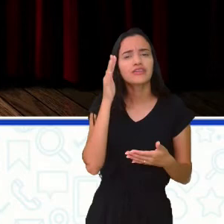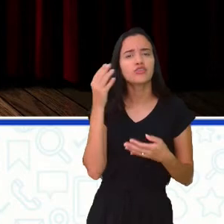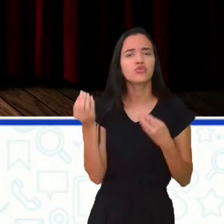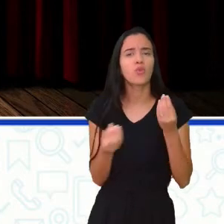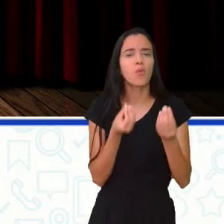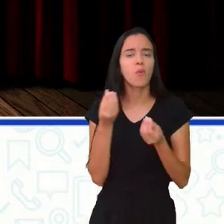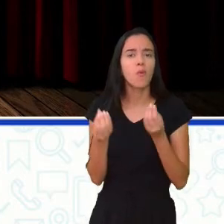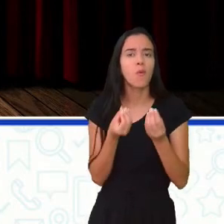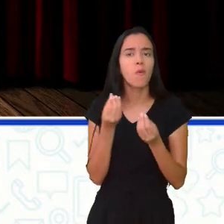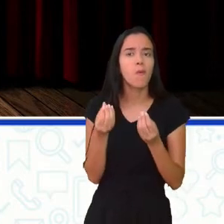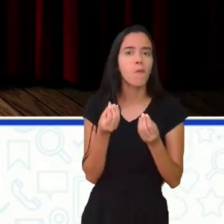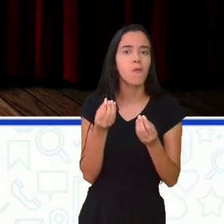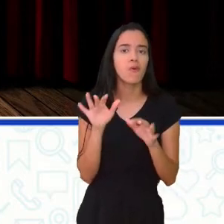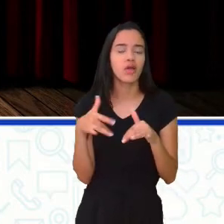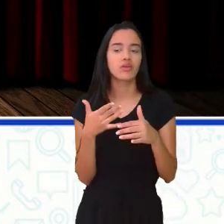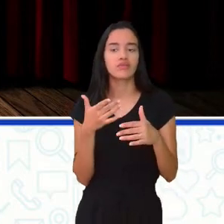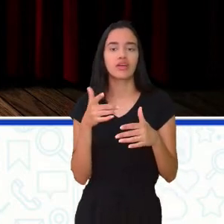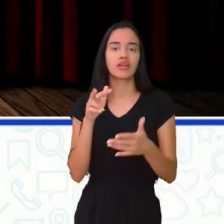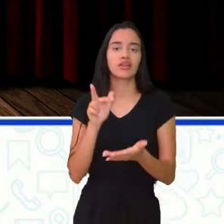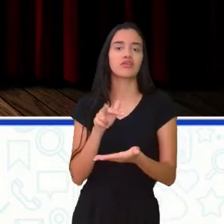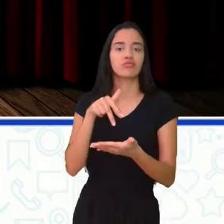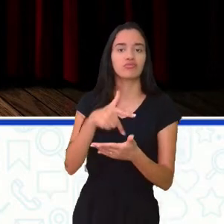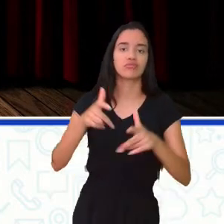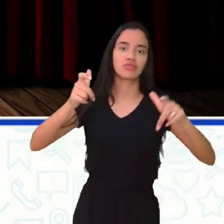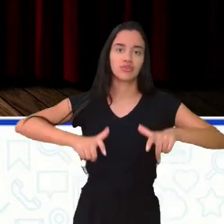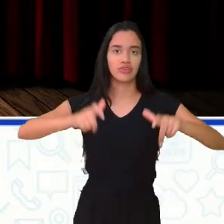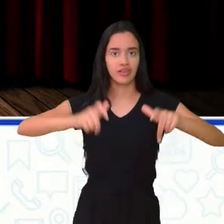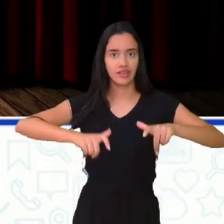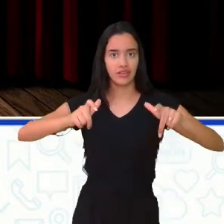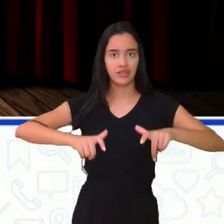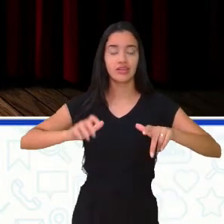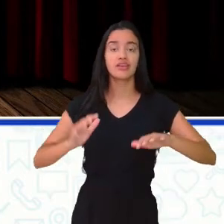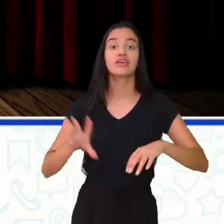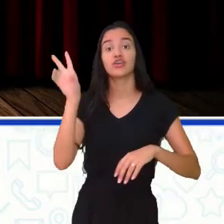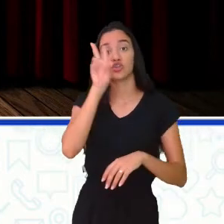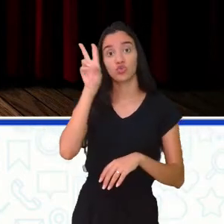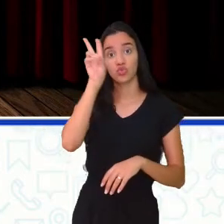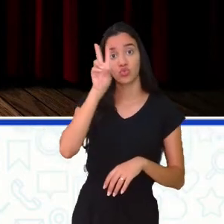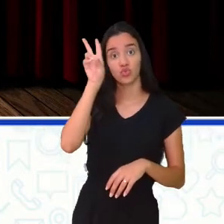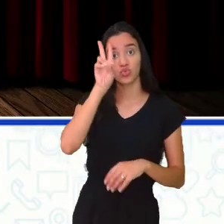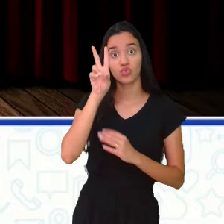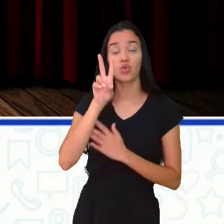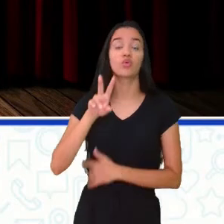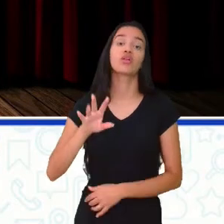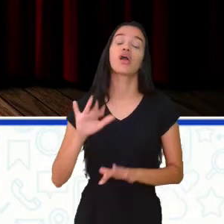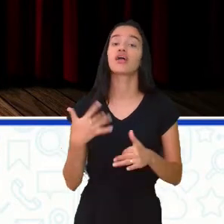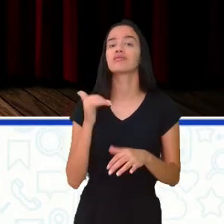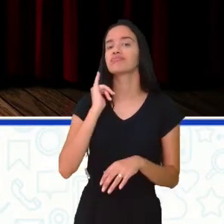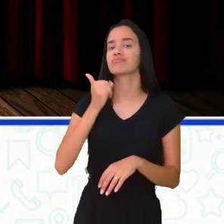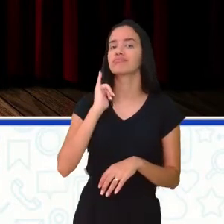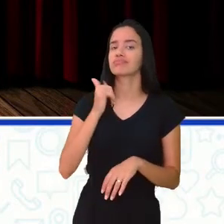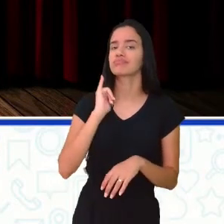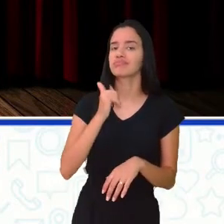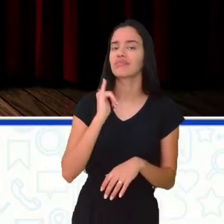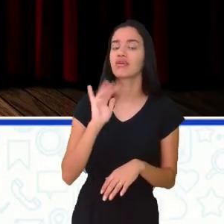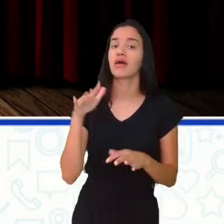uma cena num palco. Haveria um cenário e a história não seria narrada